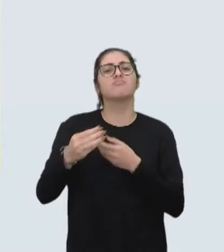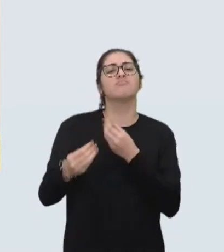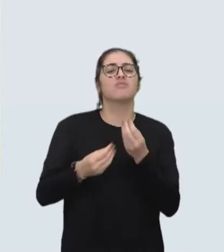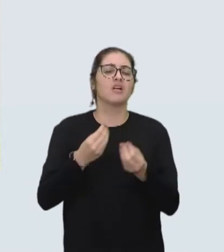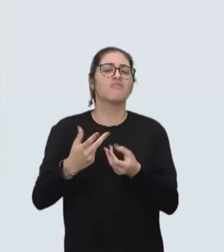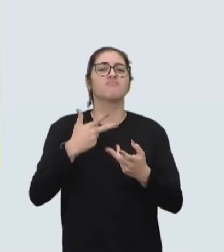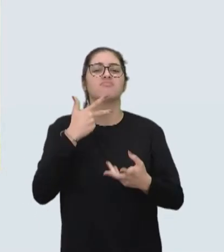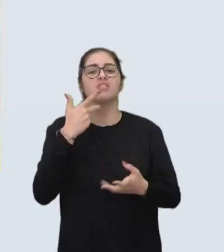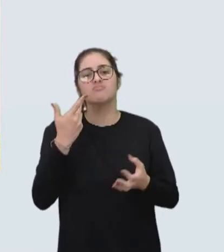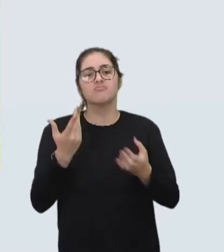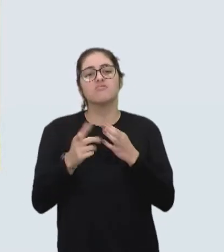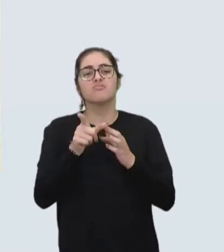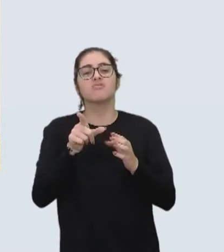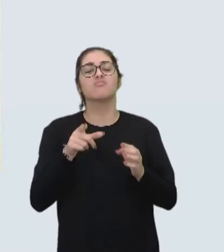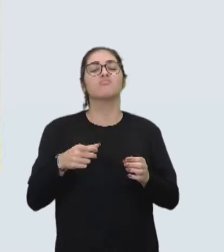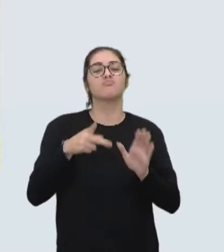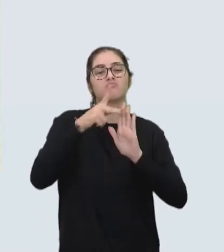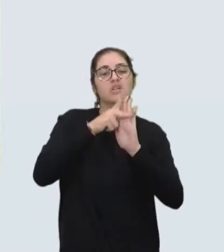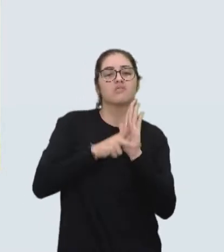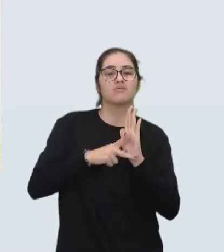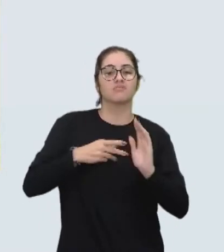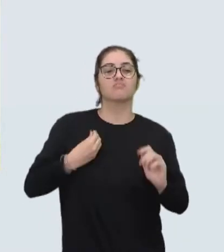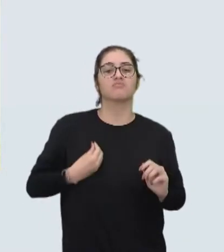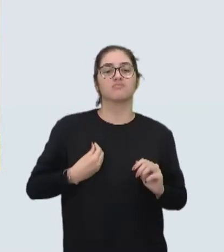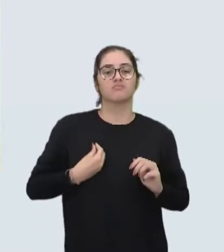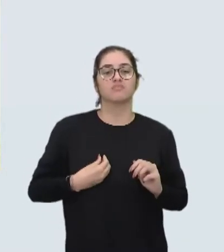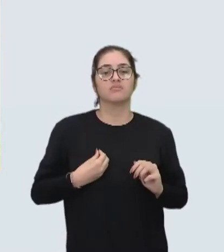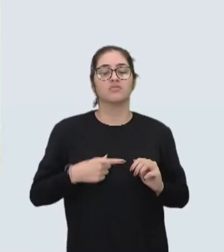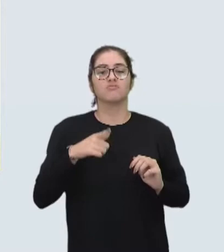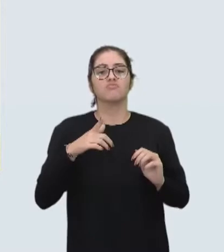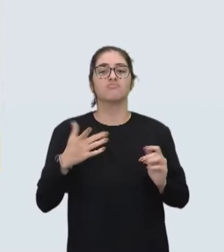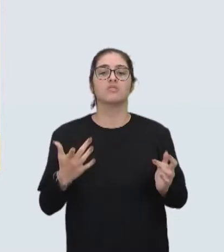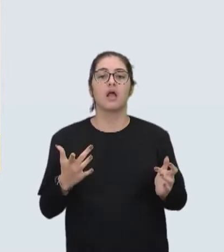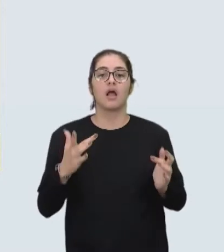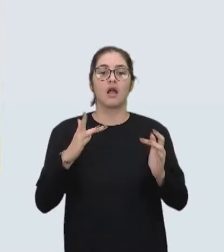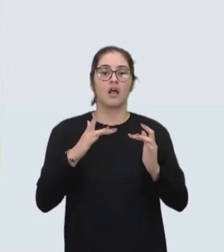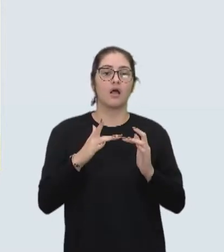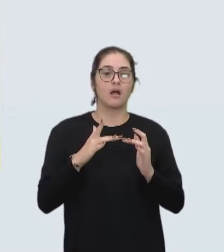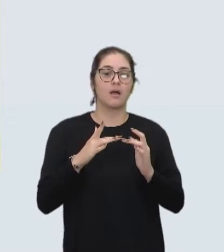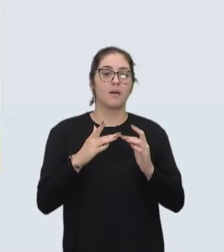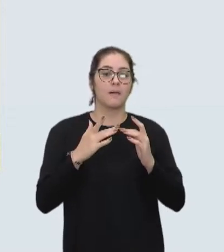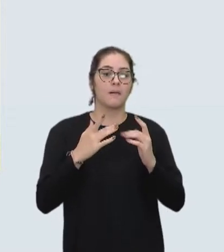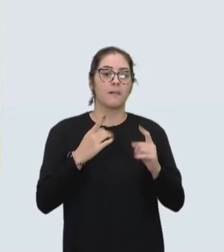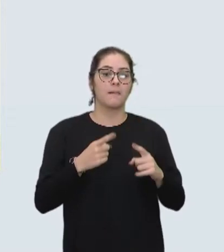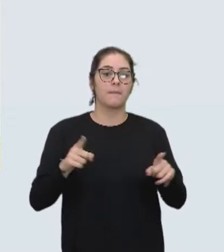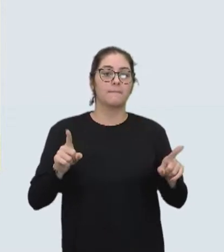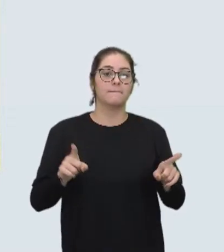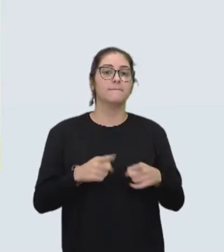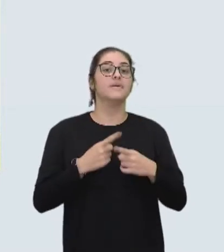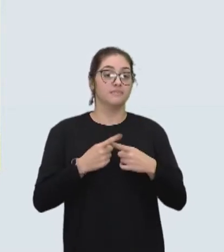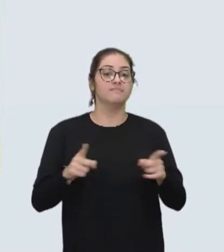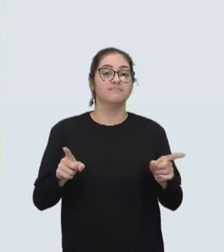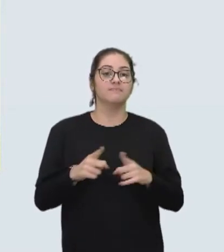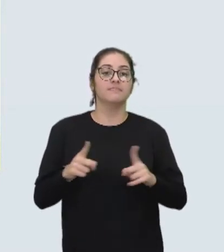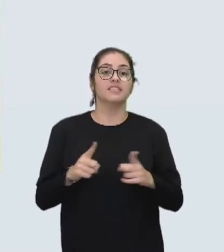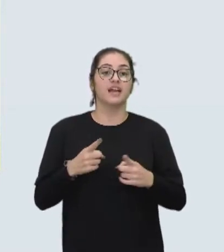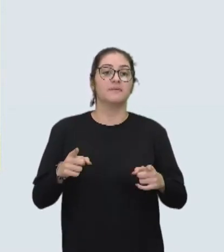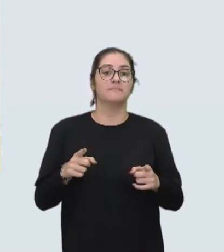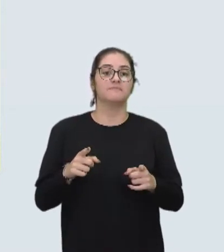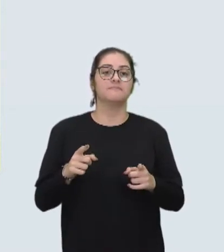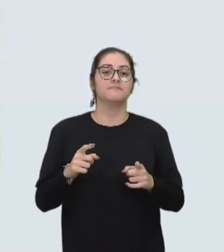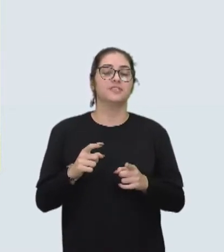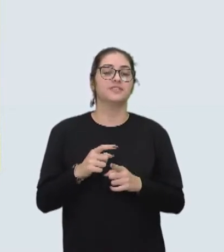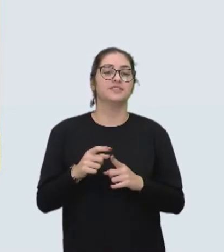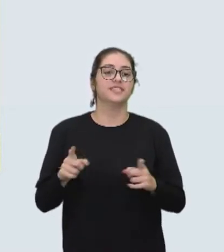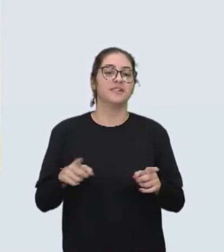falasse um pouco sobre o seu projeto de vida, sobre a sua relação com a música e sobre o seu protagonismo e a sua função, né,